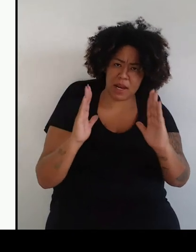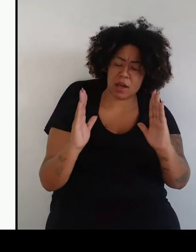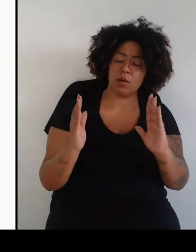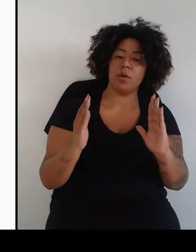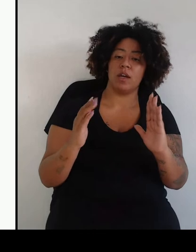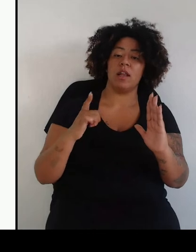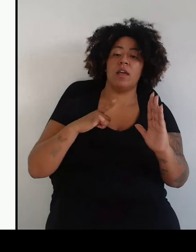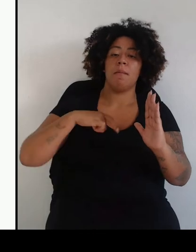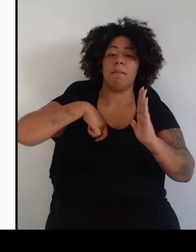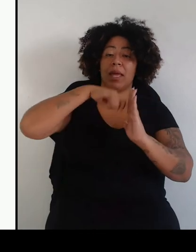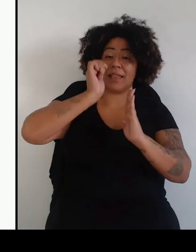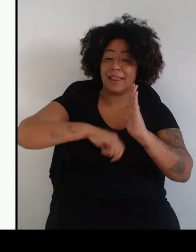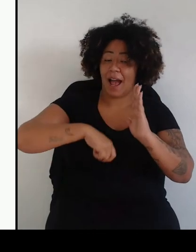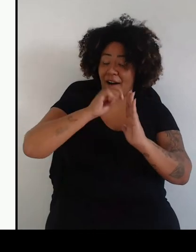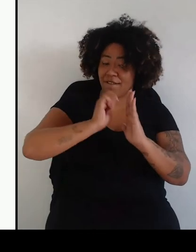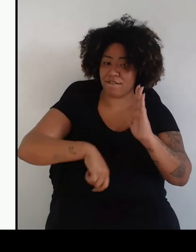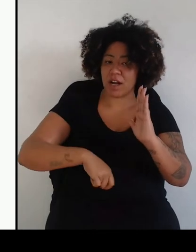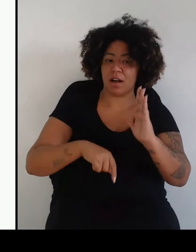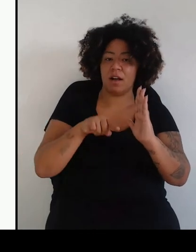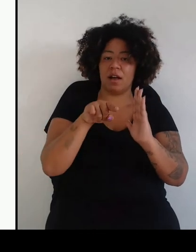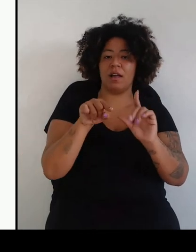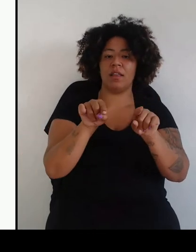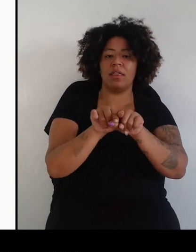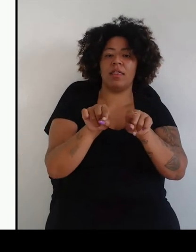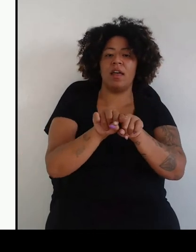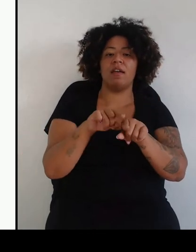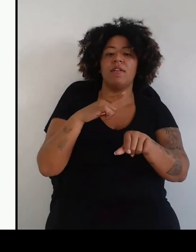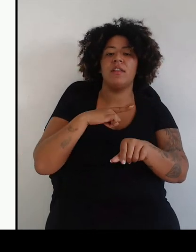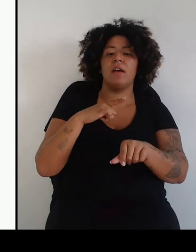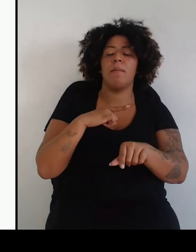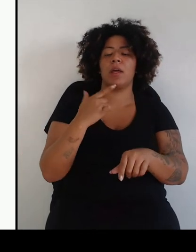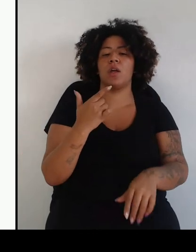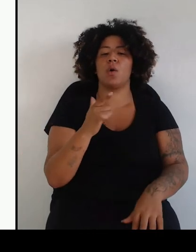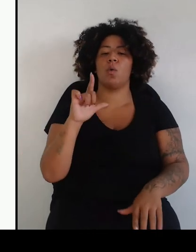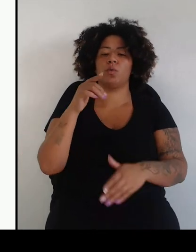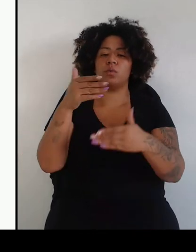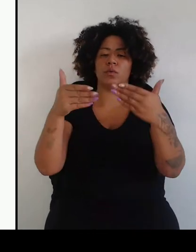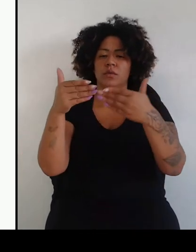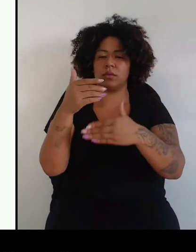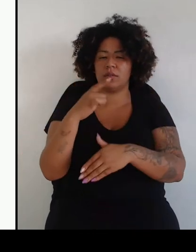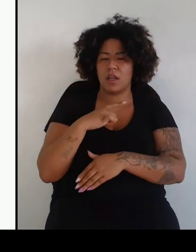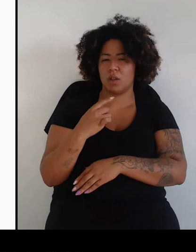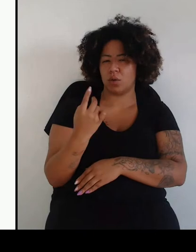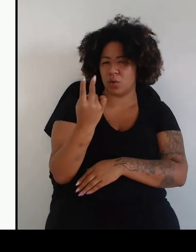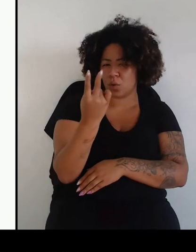bacon a two figures que está no próximo slide ou duas figuras